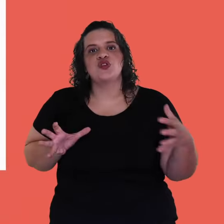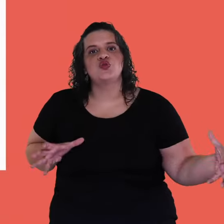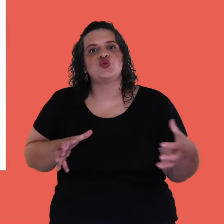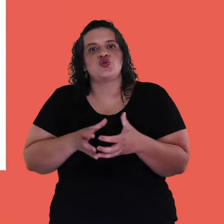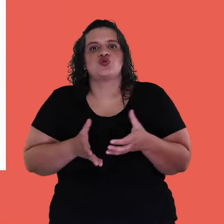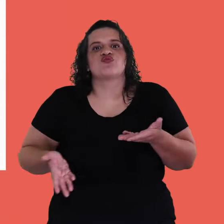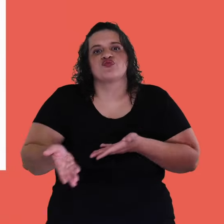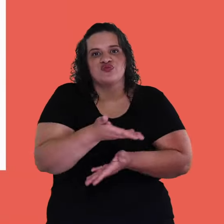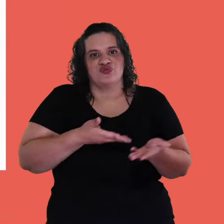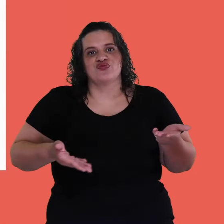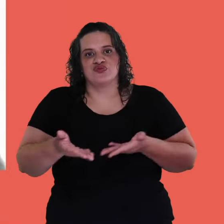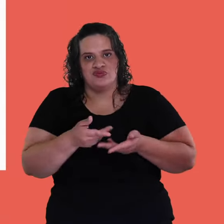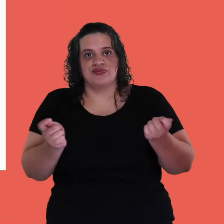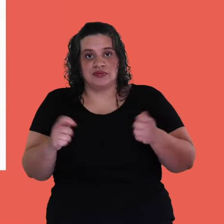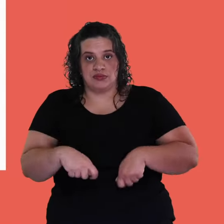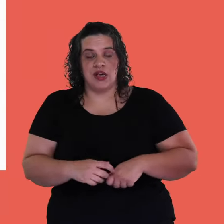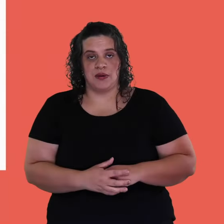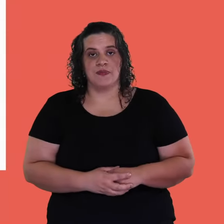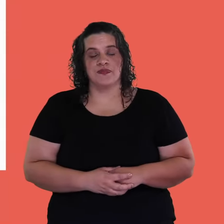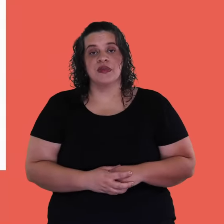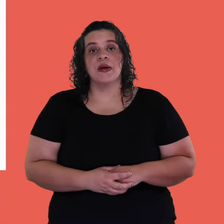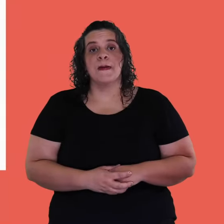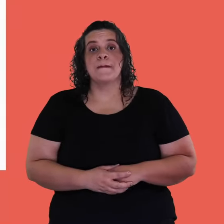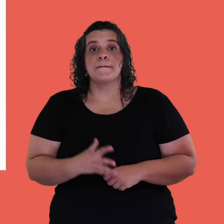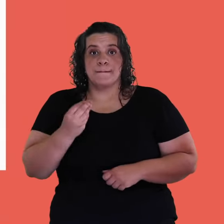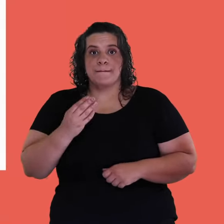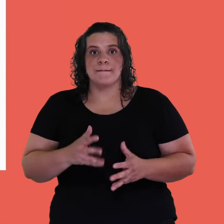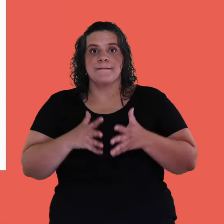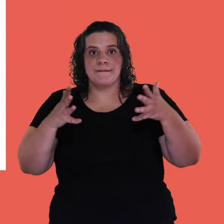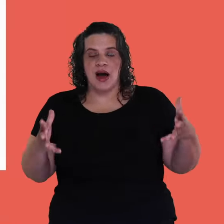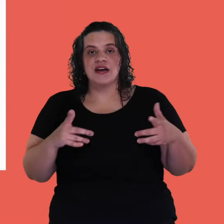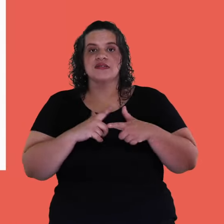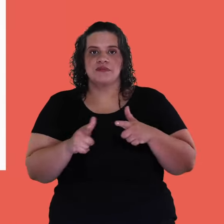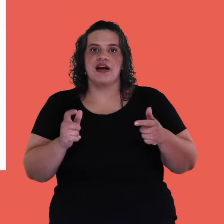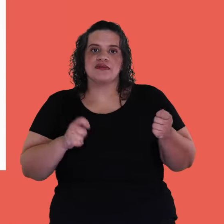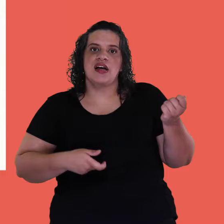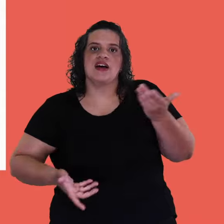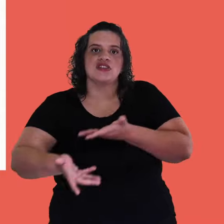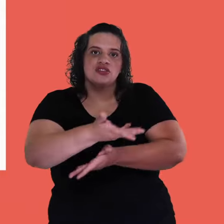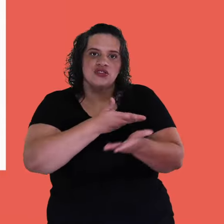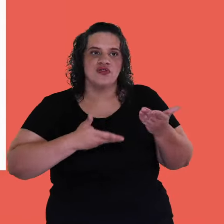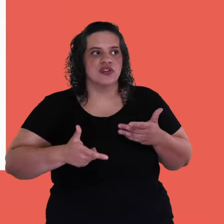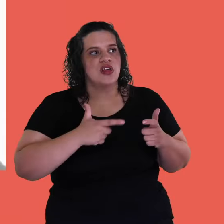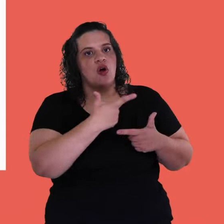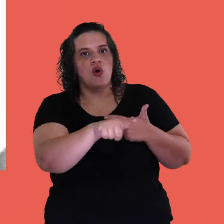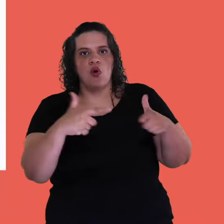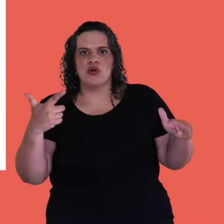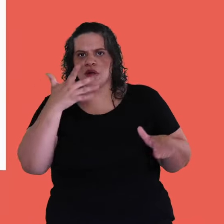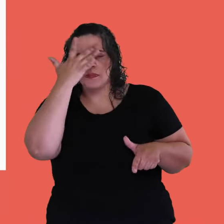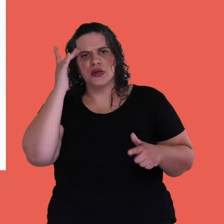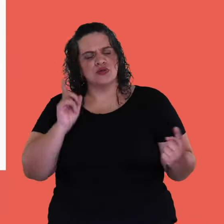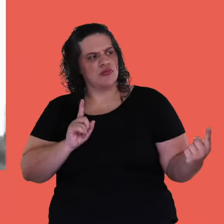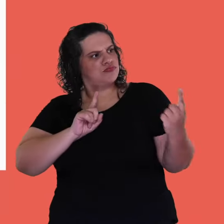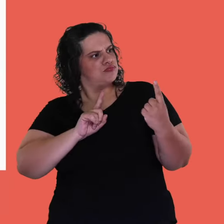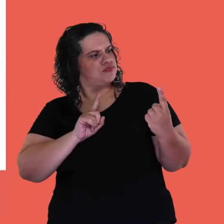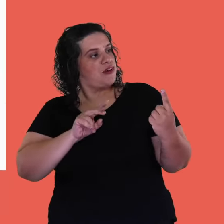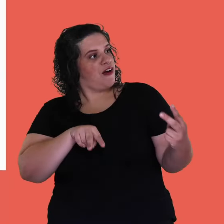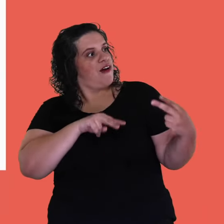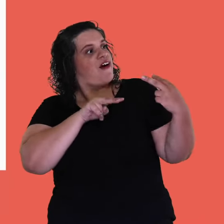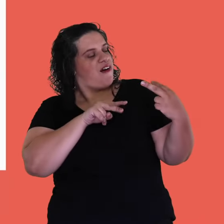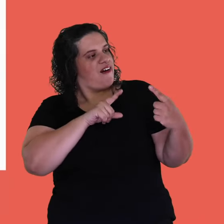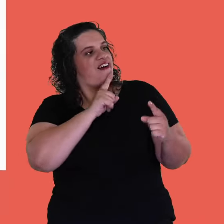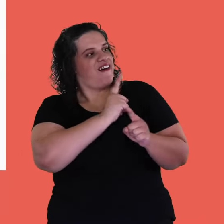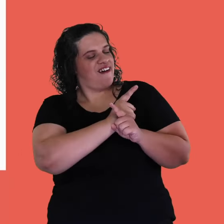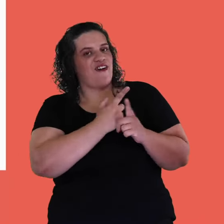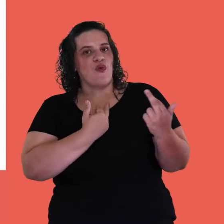outras pessoas. Não só a gente passa a ter mais, mas a gente passa a dividir nesse ambiente com outras pessoas. A gente olha para o